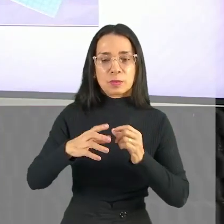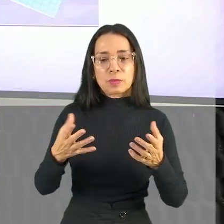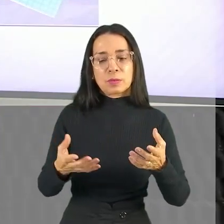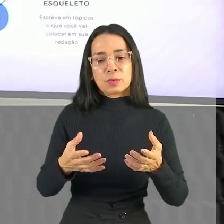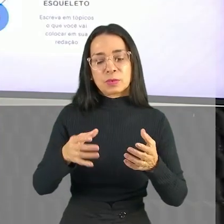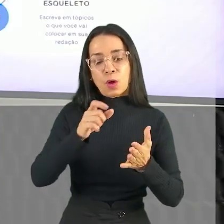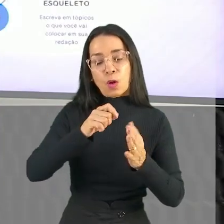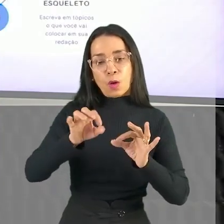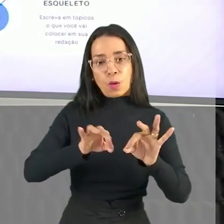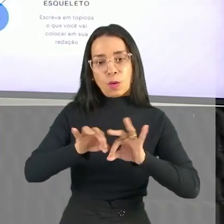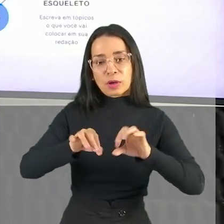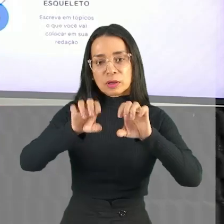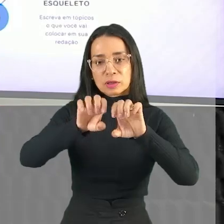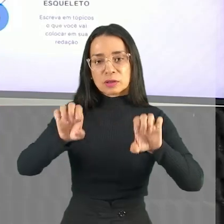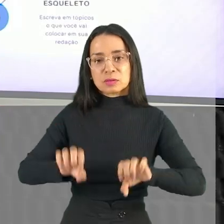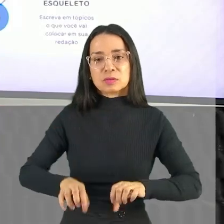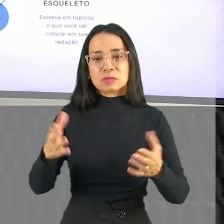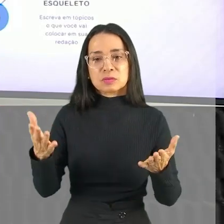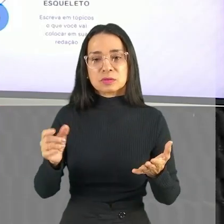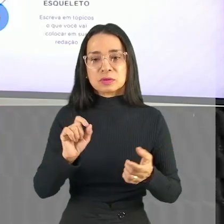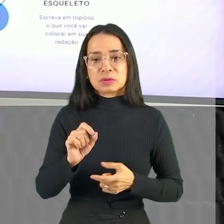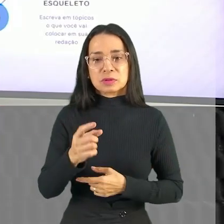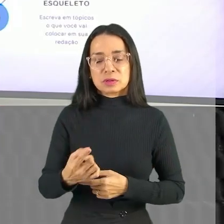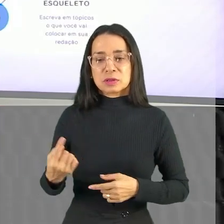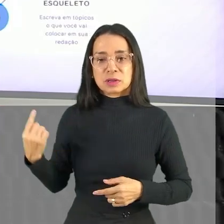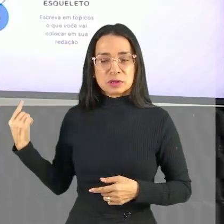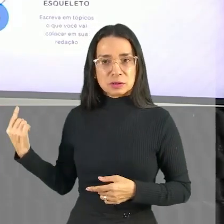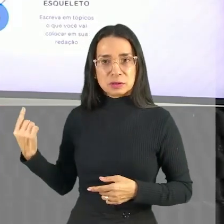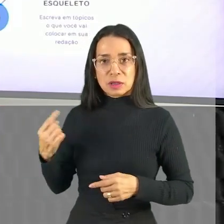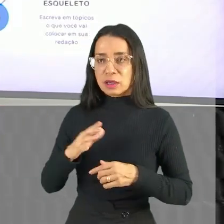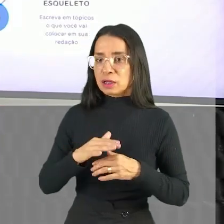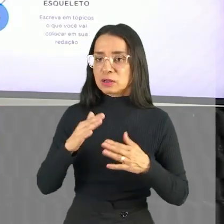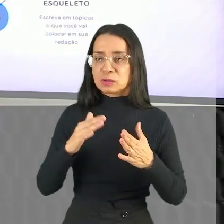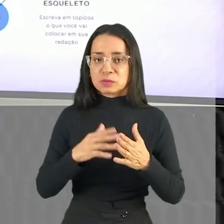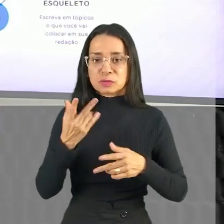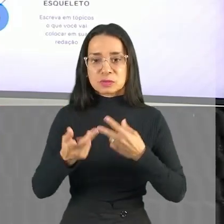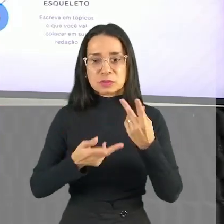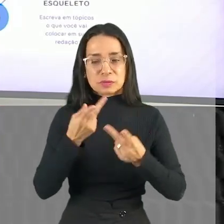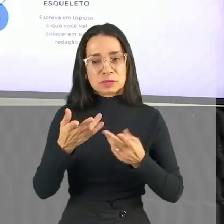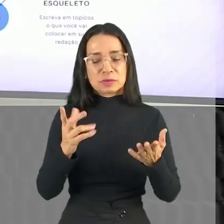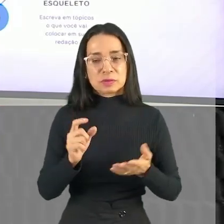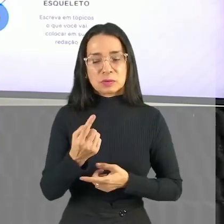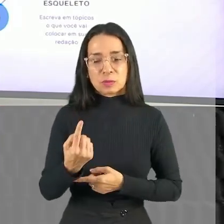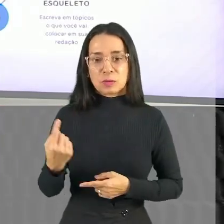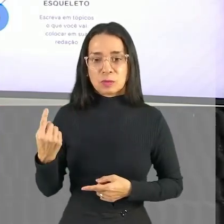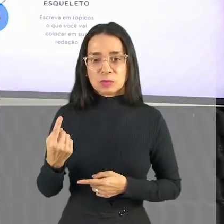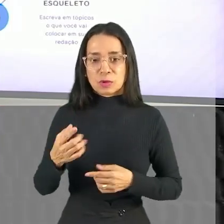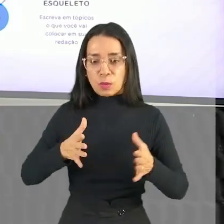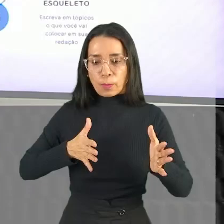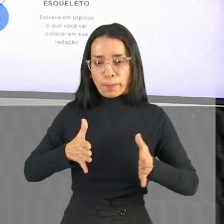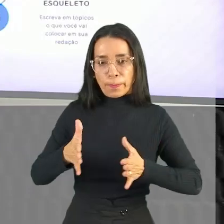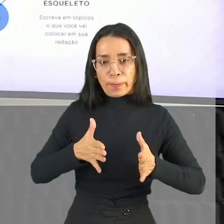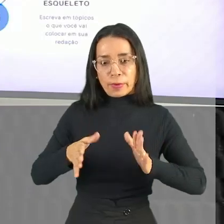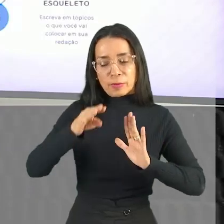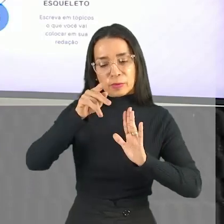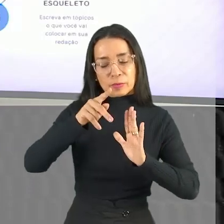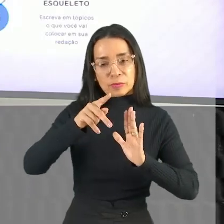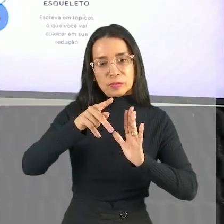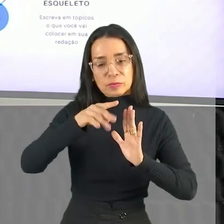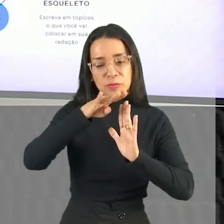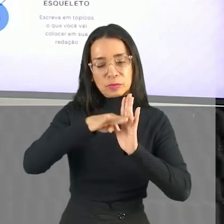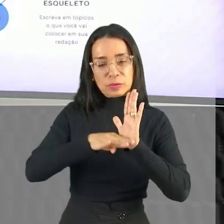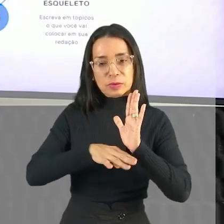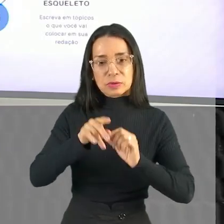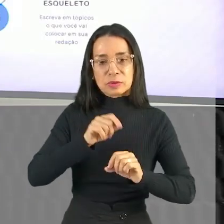você deseja. E isso daqui é tudo que a gente falou, que são as fases do seu planejamento. O problema,